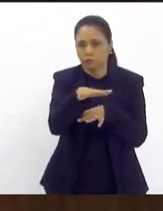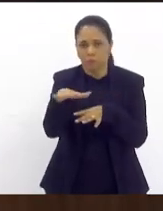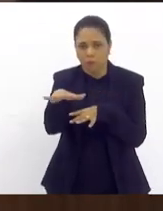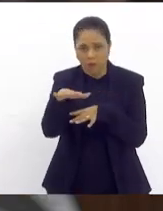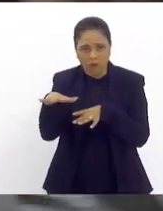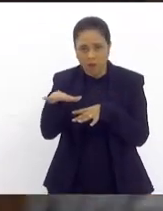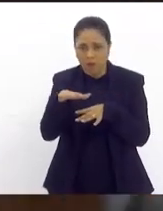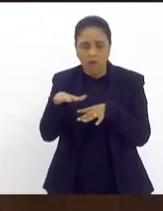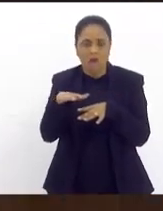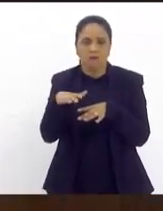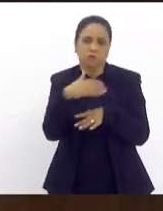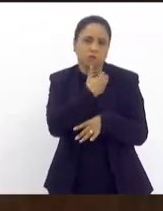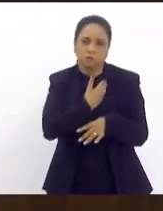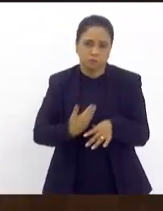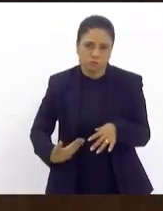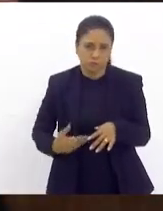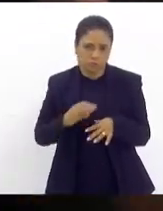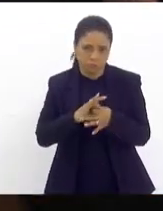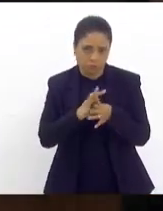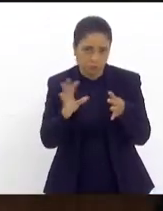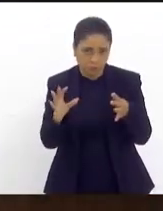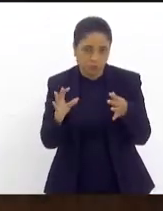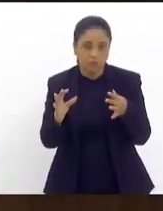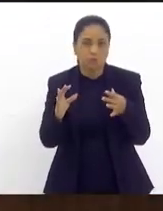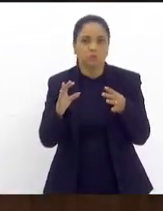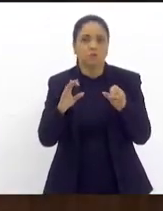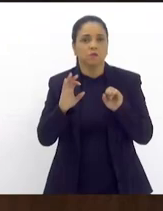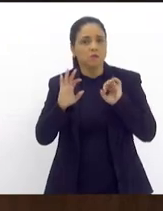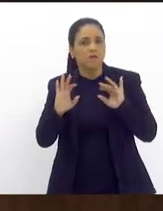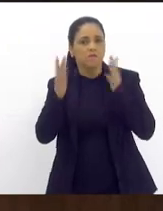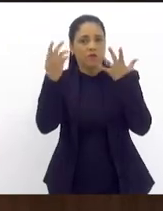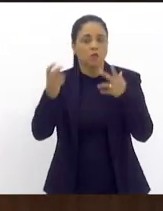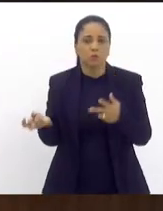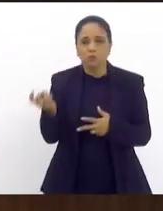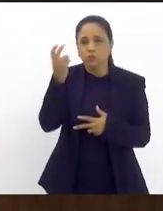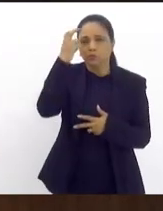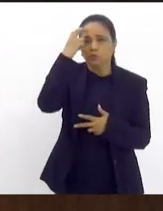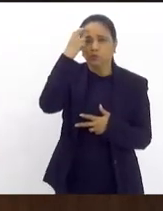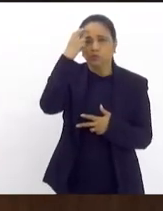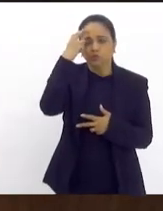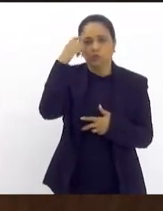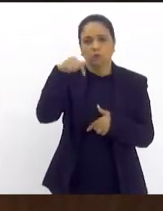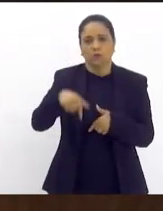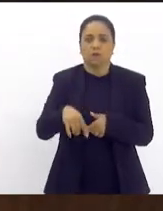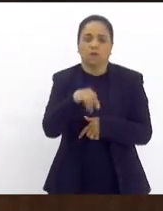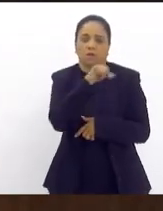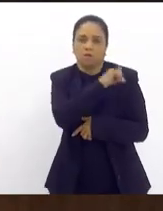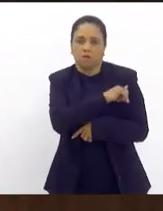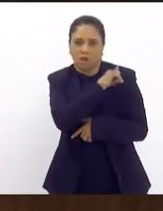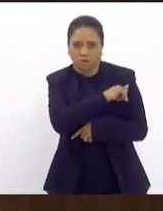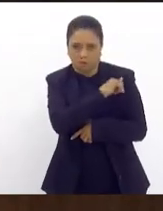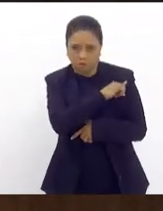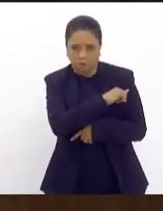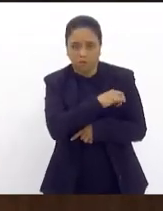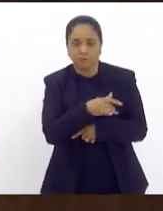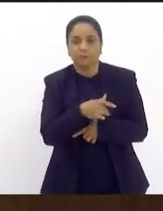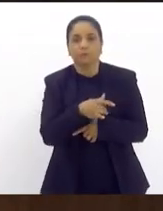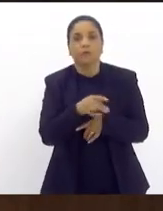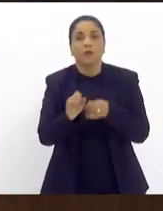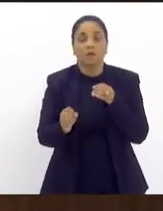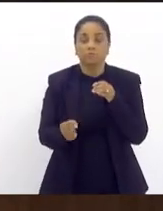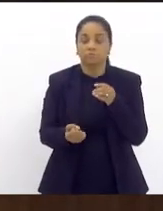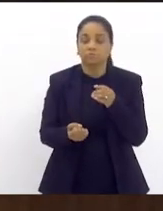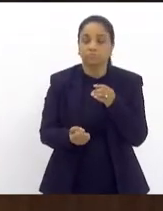públicos né em que acontecem eventos culturais em espaços públicos no estado do Rio de Janeiro então a